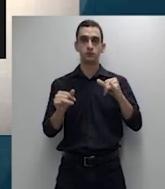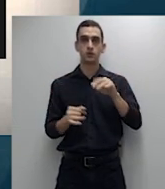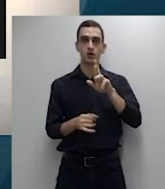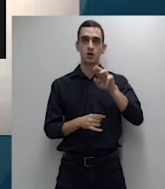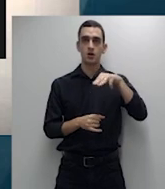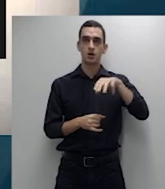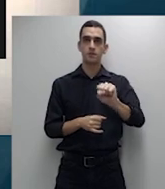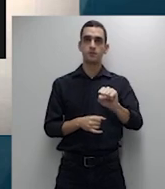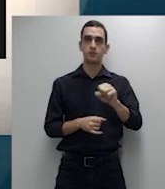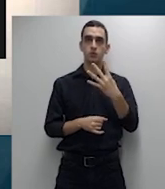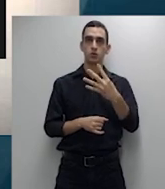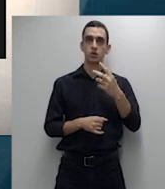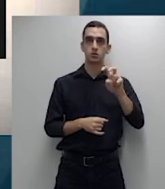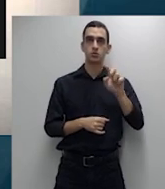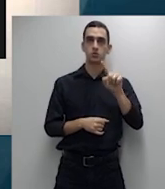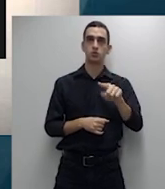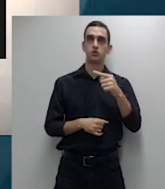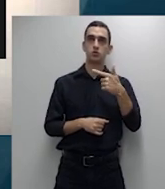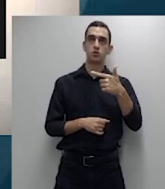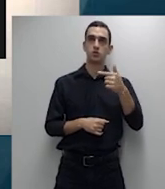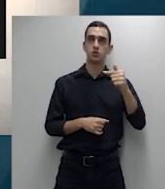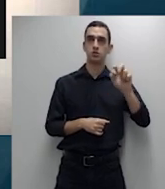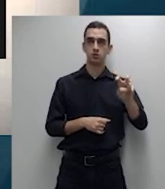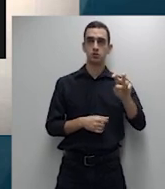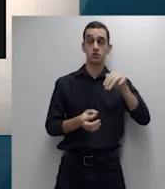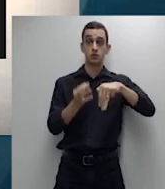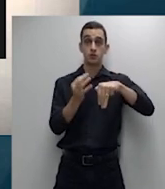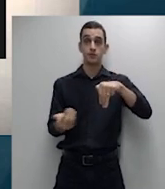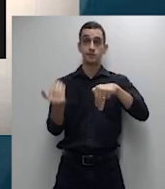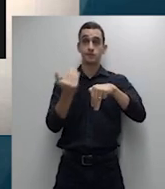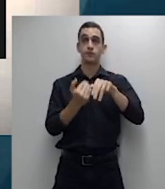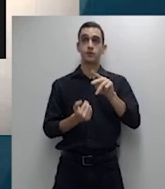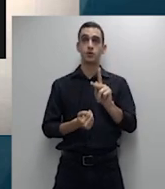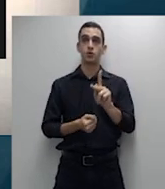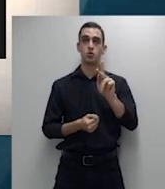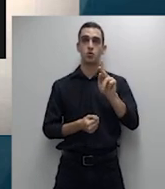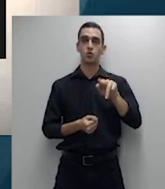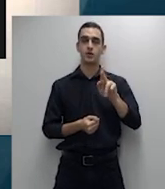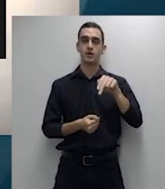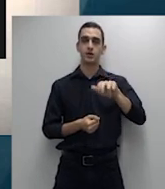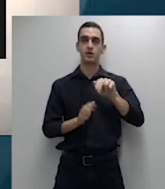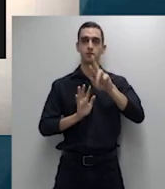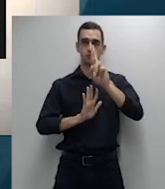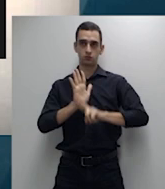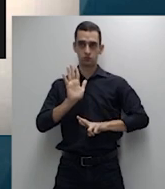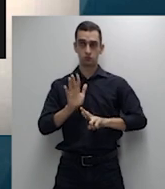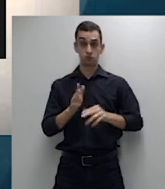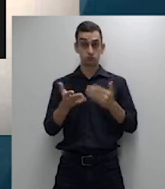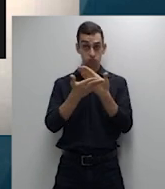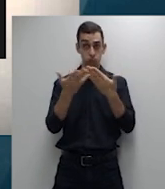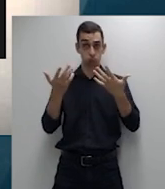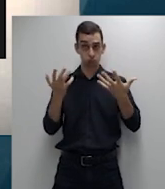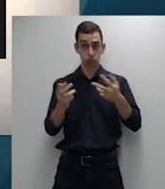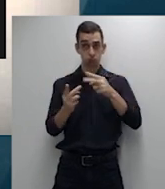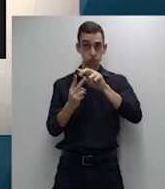4275 e já em dado advogados de dispensa diz o relatório